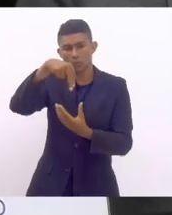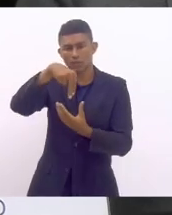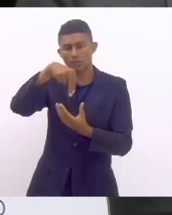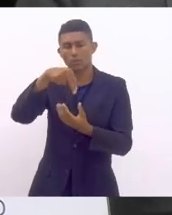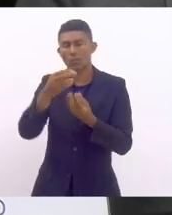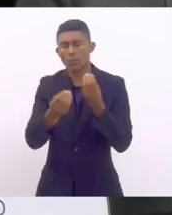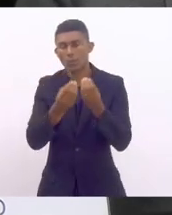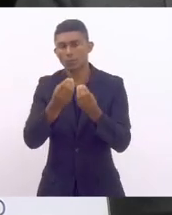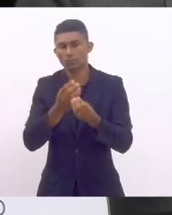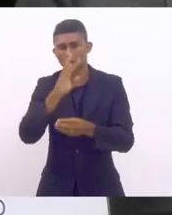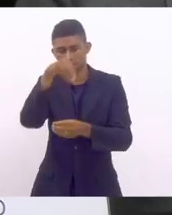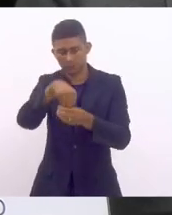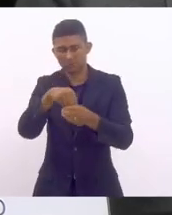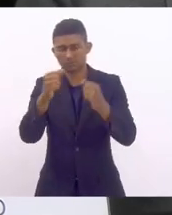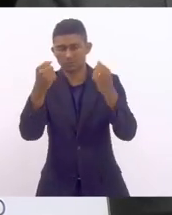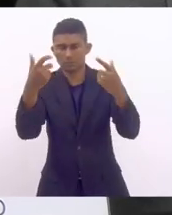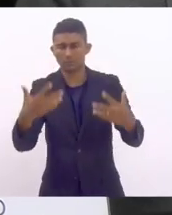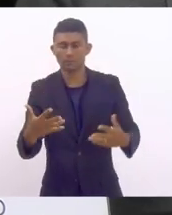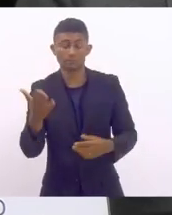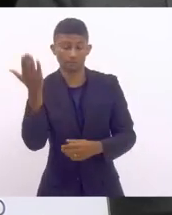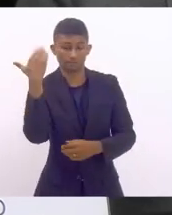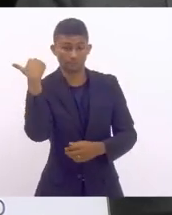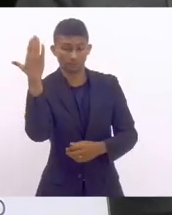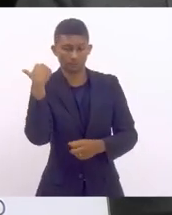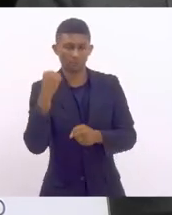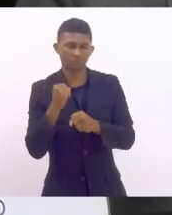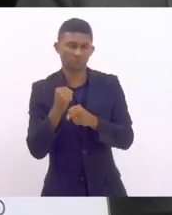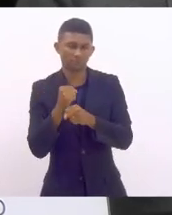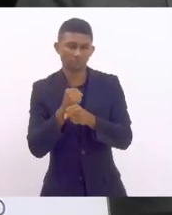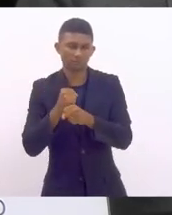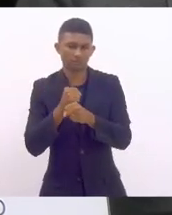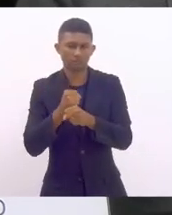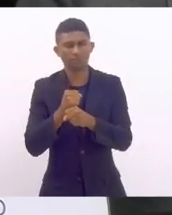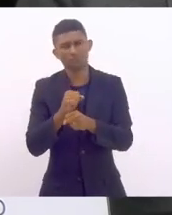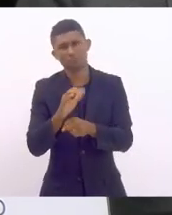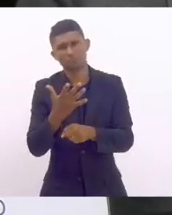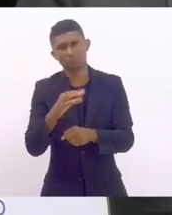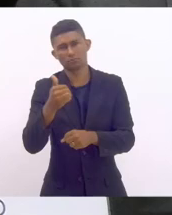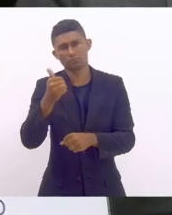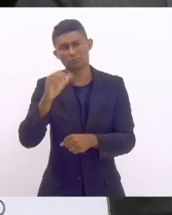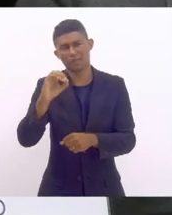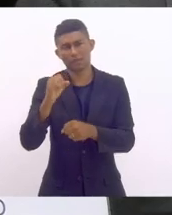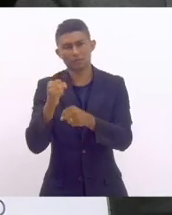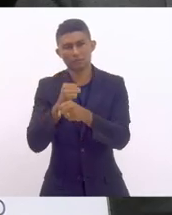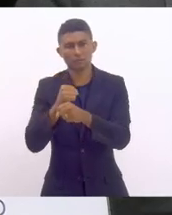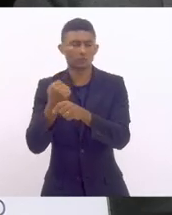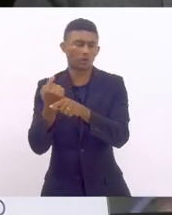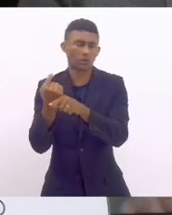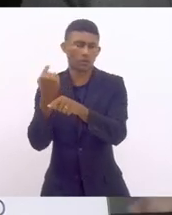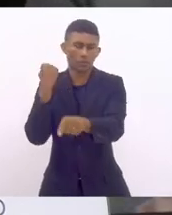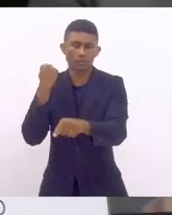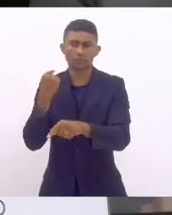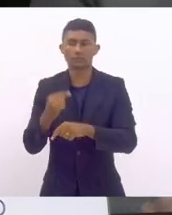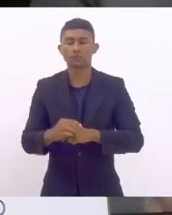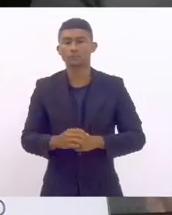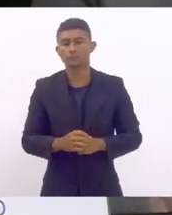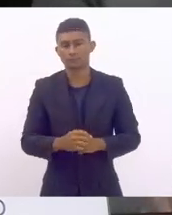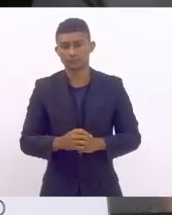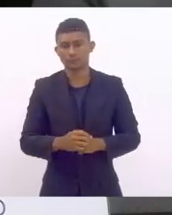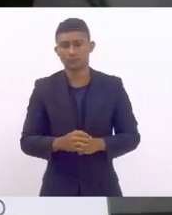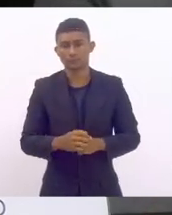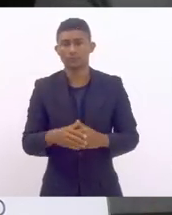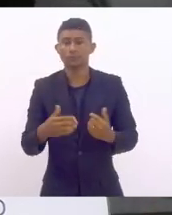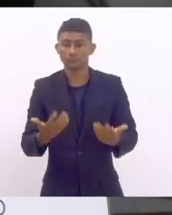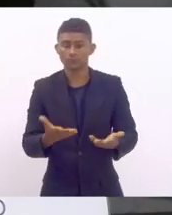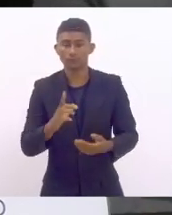né alguns anos atrás é talvez pé e usando nós tínhamos fora na